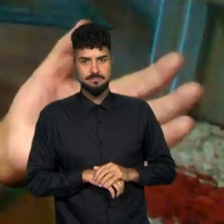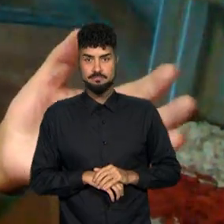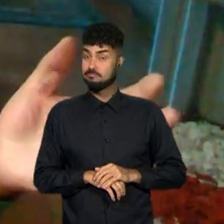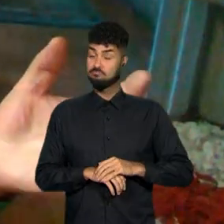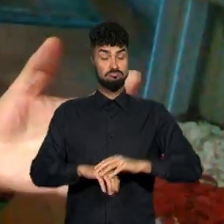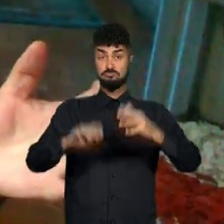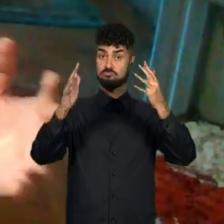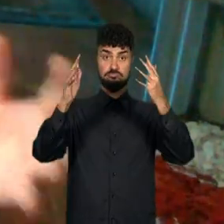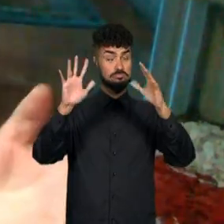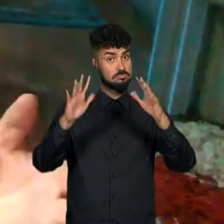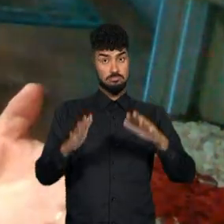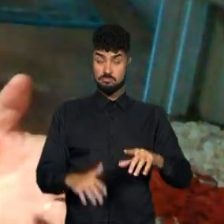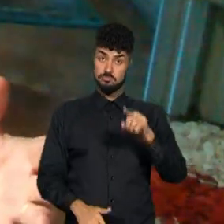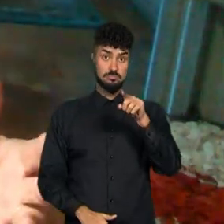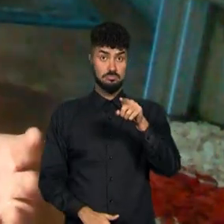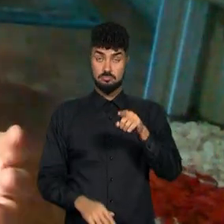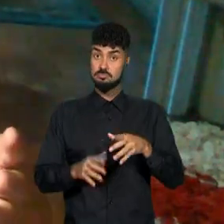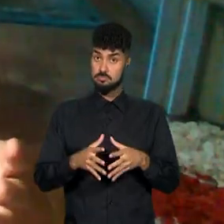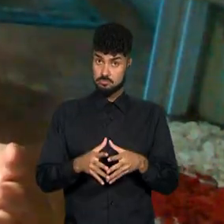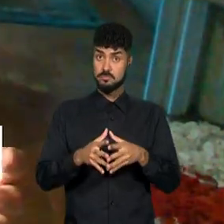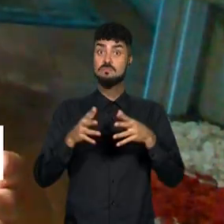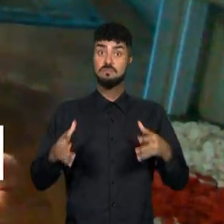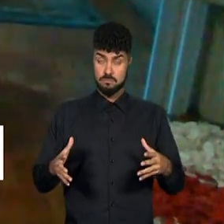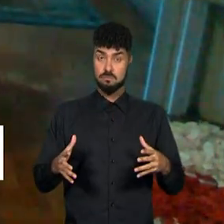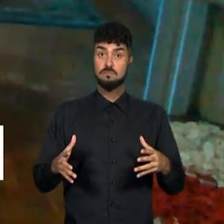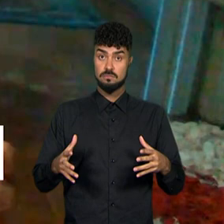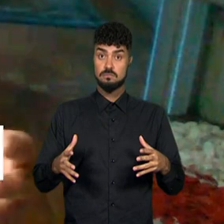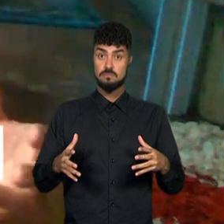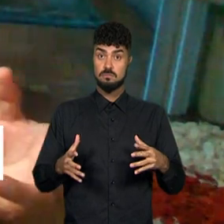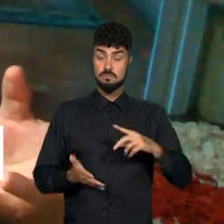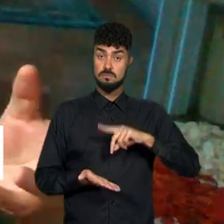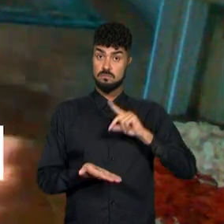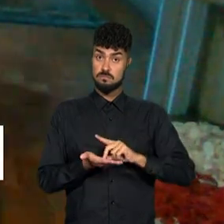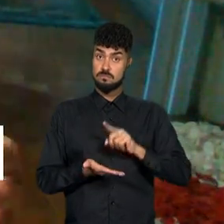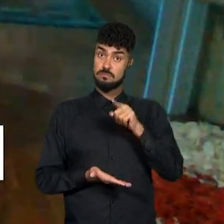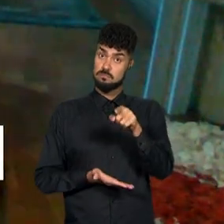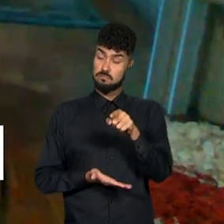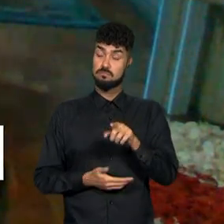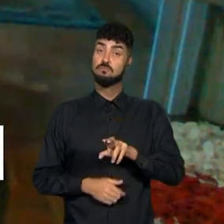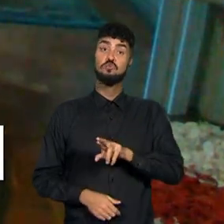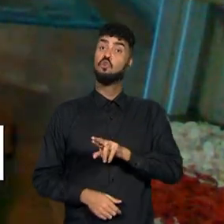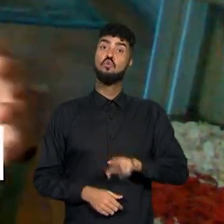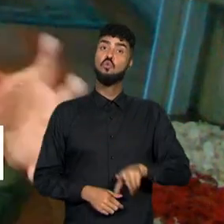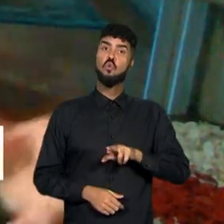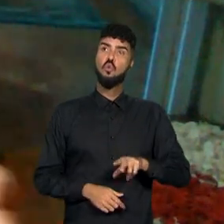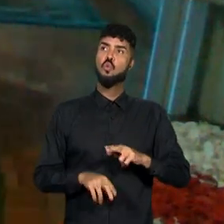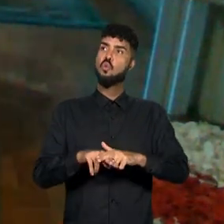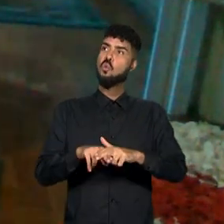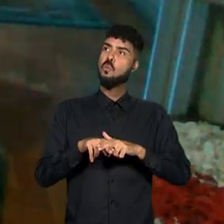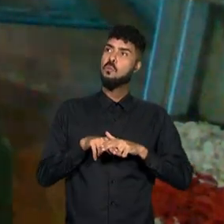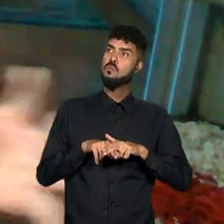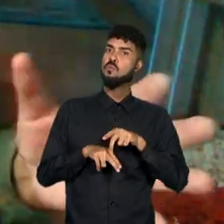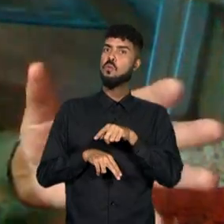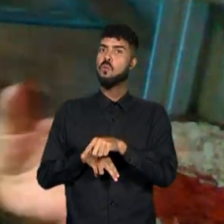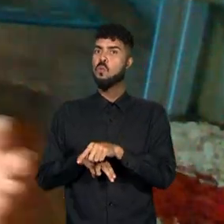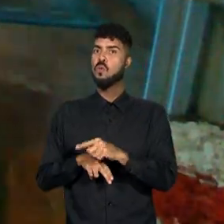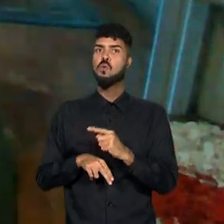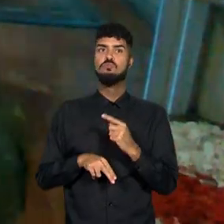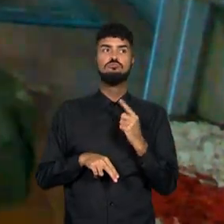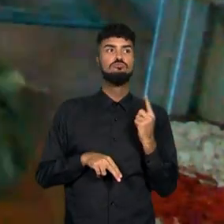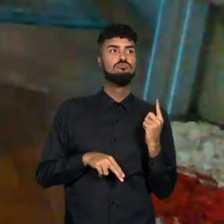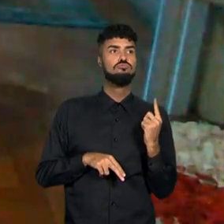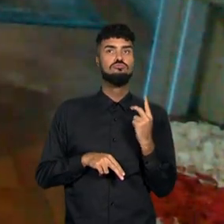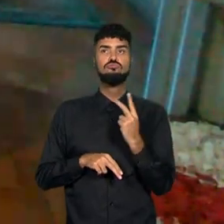retrocesso, e muito grande. E isso não é por conta de uma ou duas ou